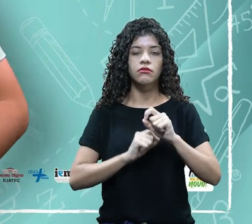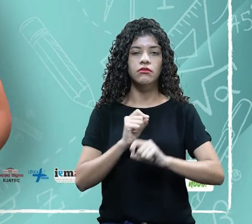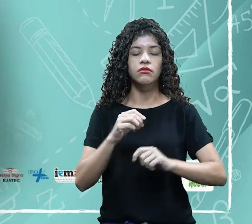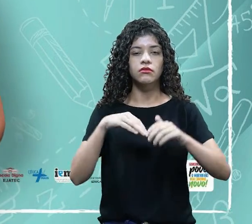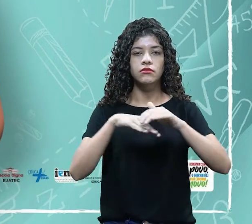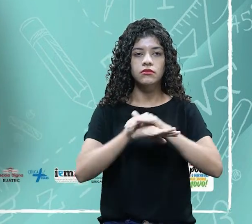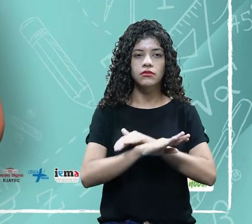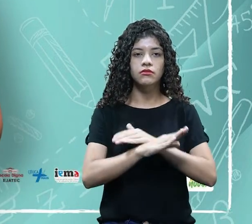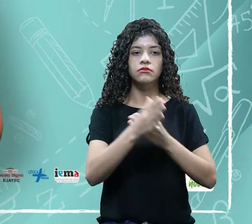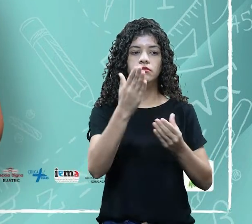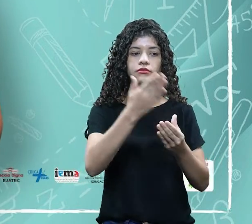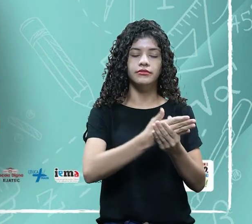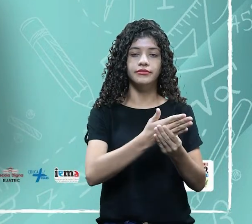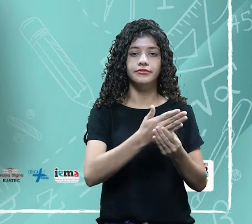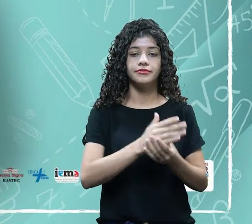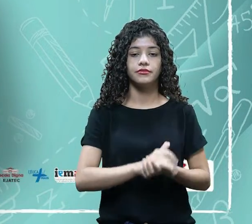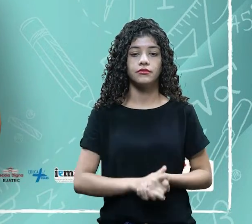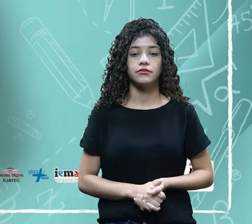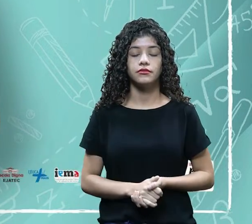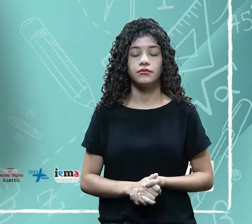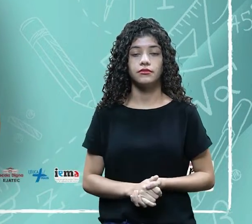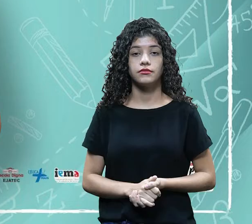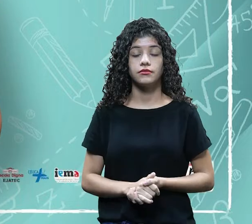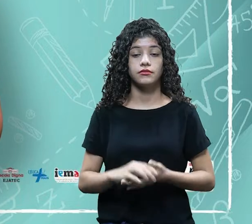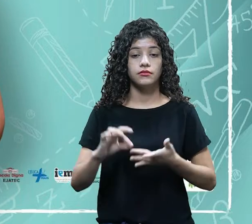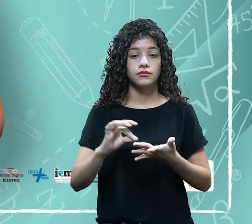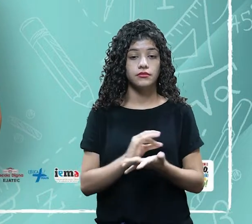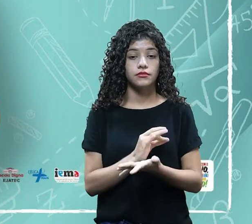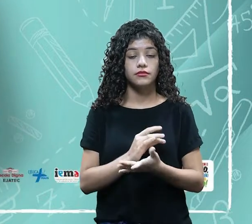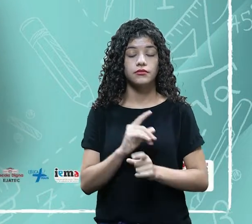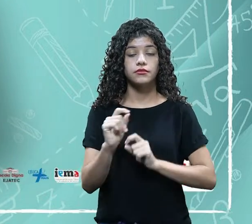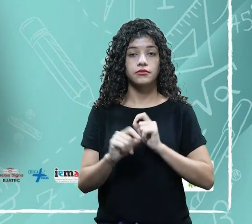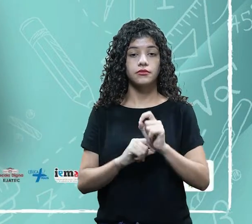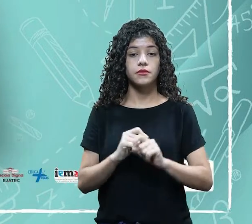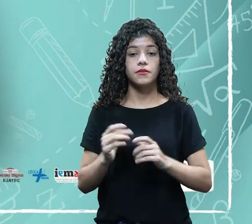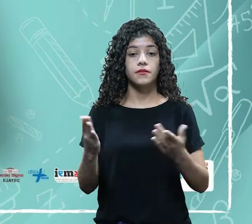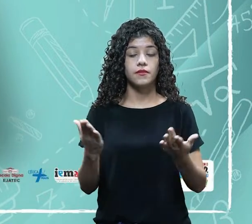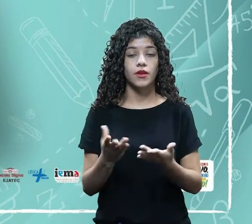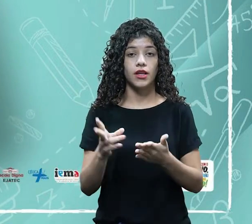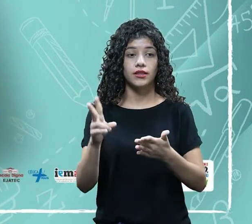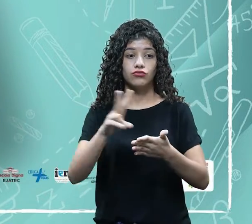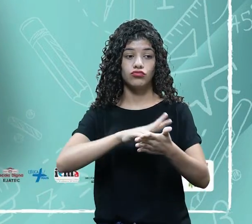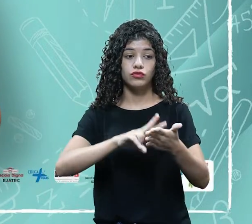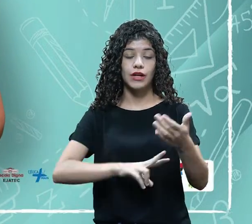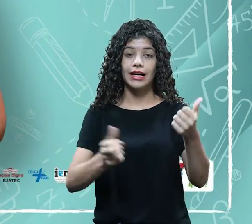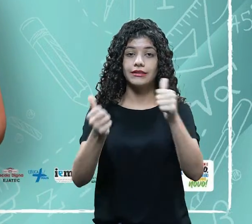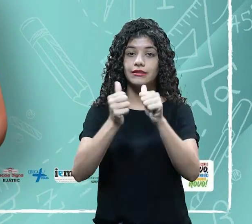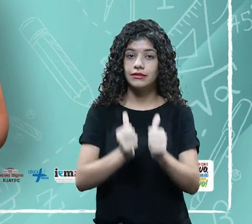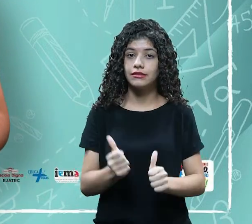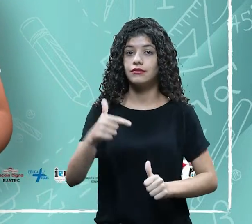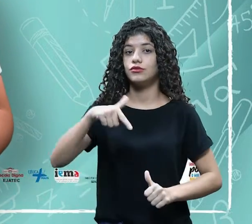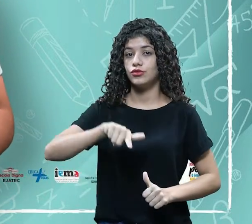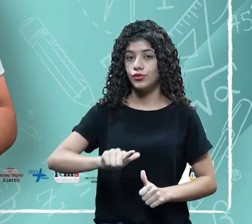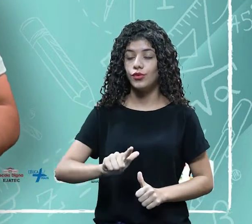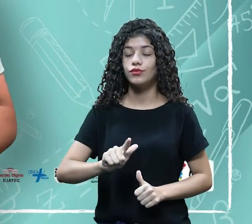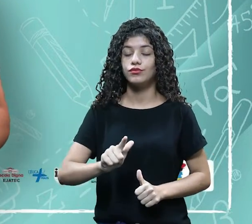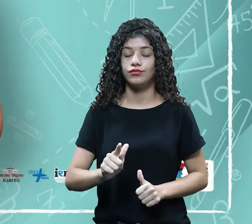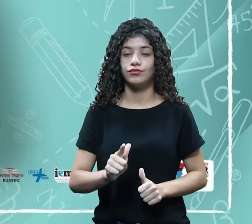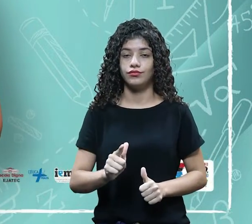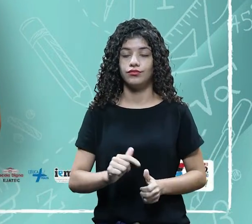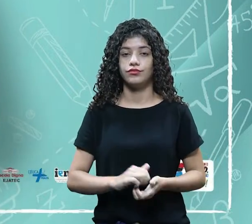arquivos, esses documentos, de fato, eles vão ser reanalisados, né? Eles irão